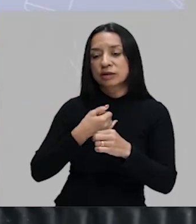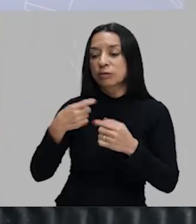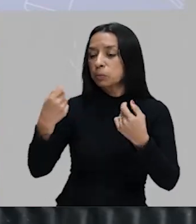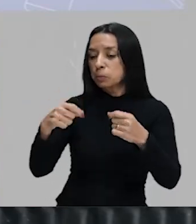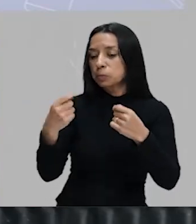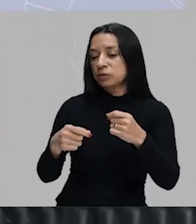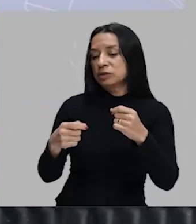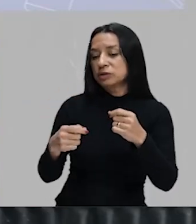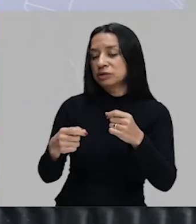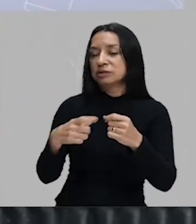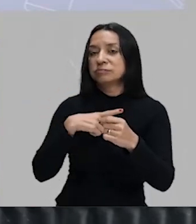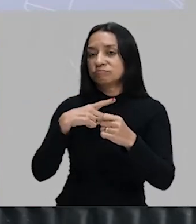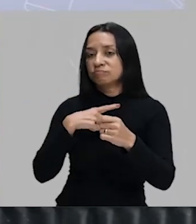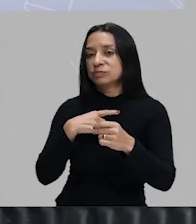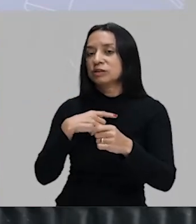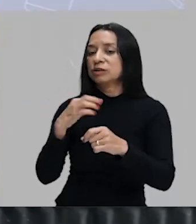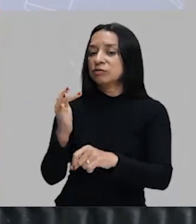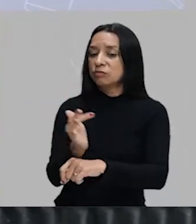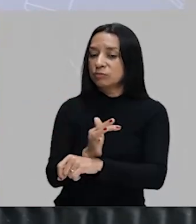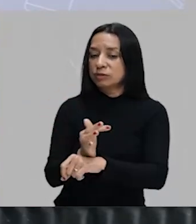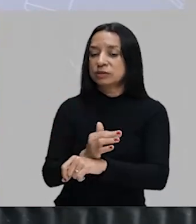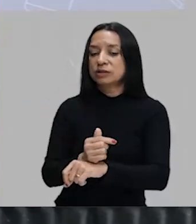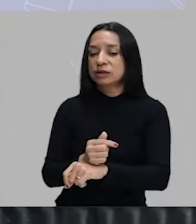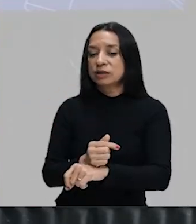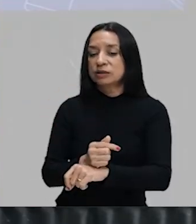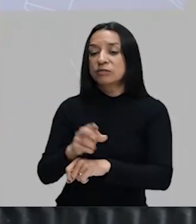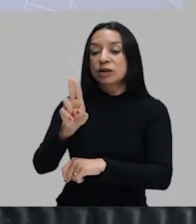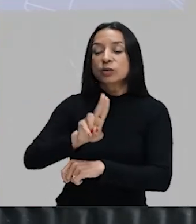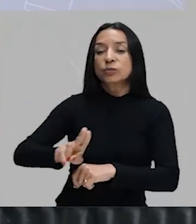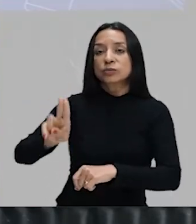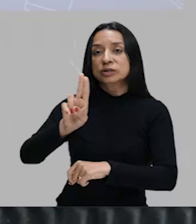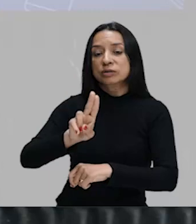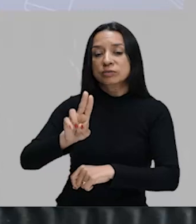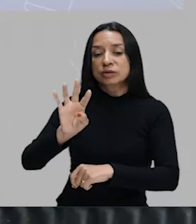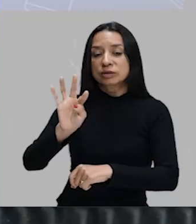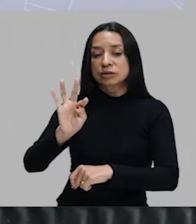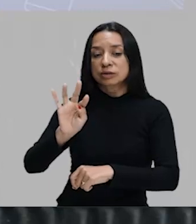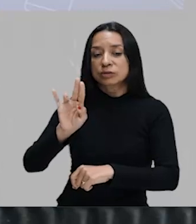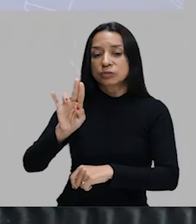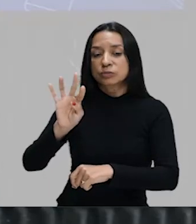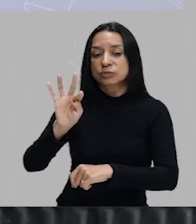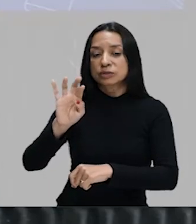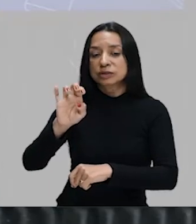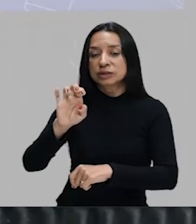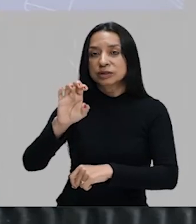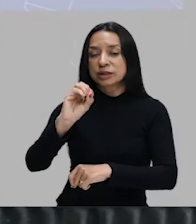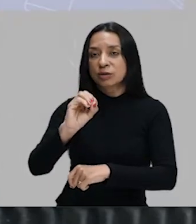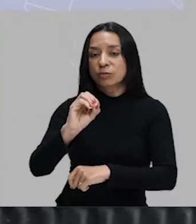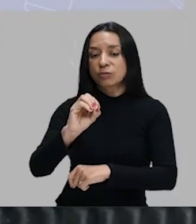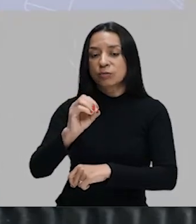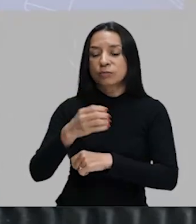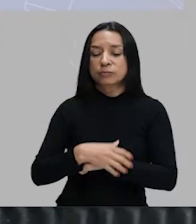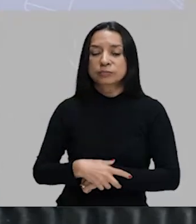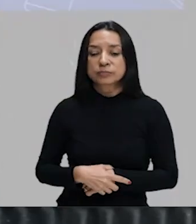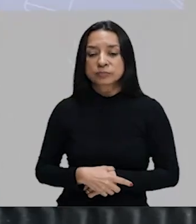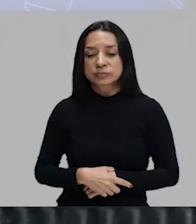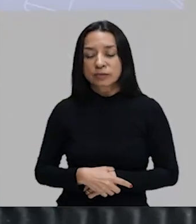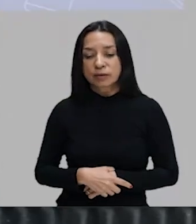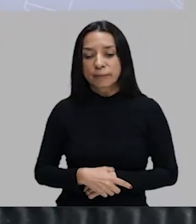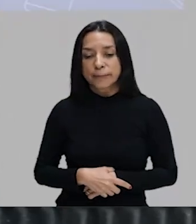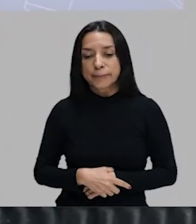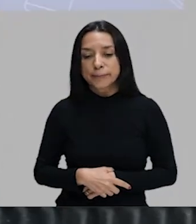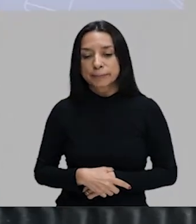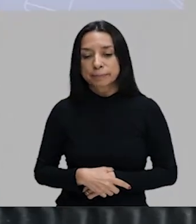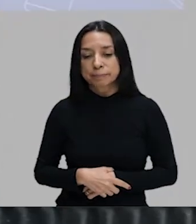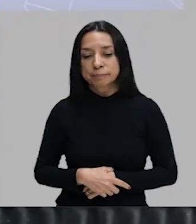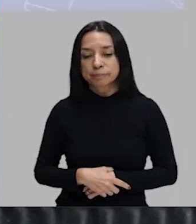utilizar o tuteu, tá? Então, ó, por que não me tuteias? Por que não me tuteias?